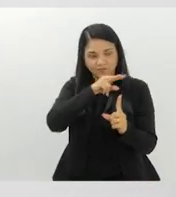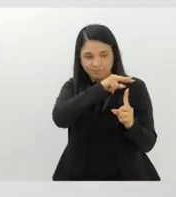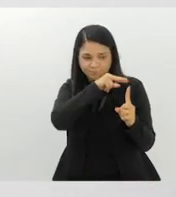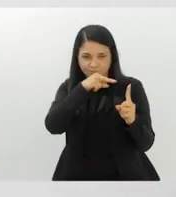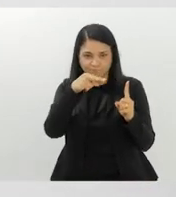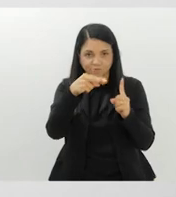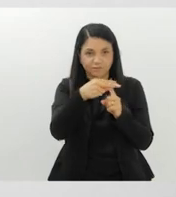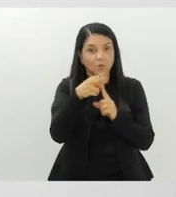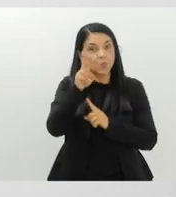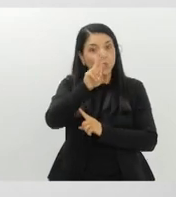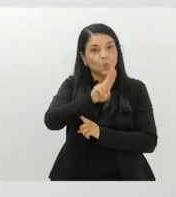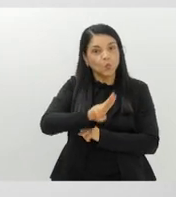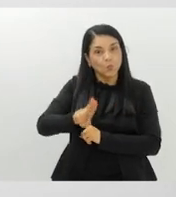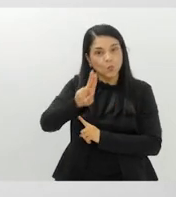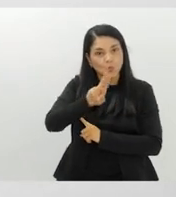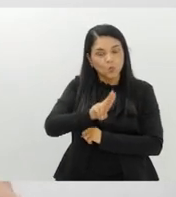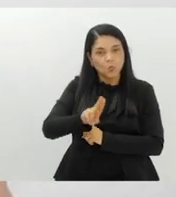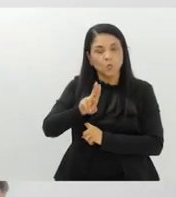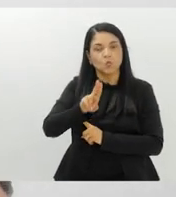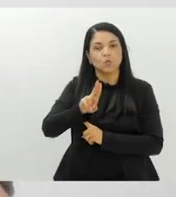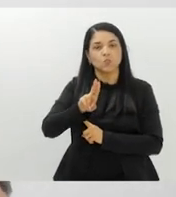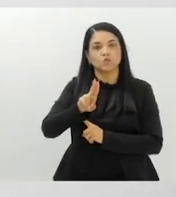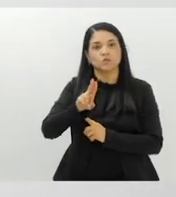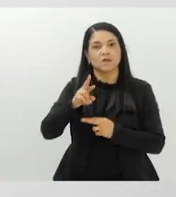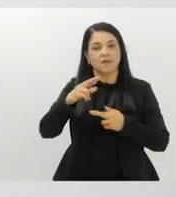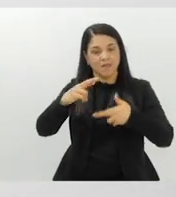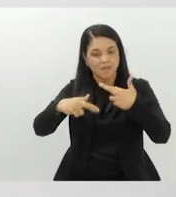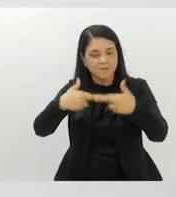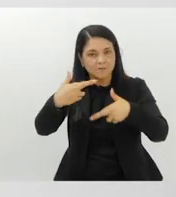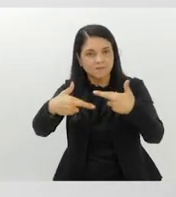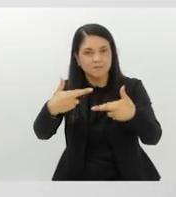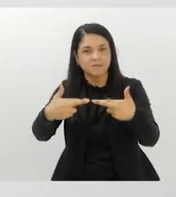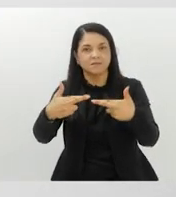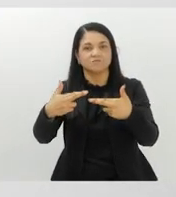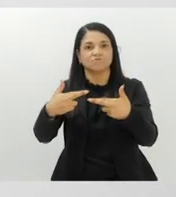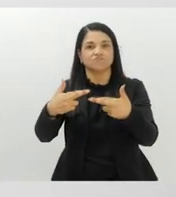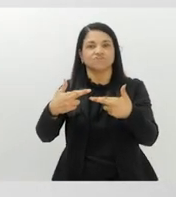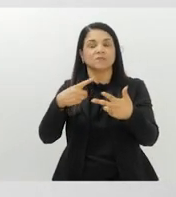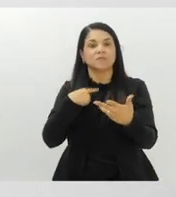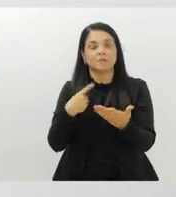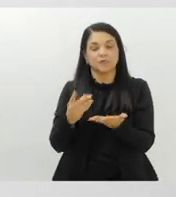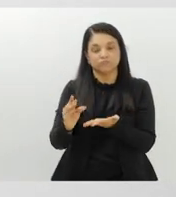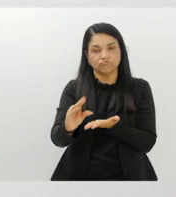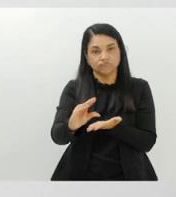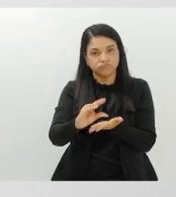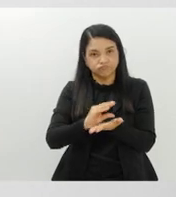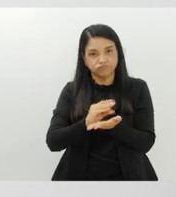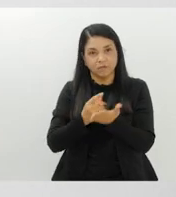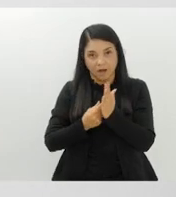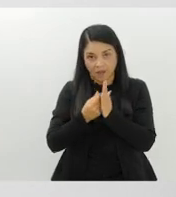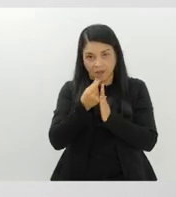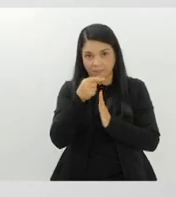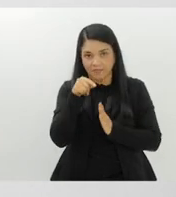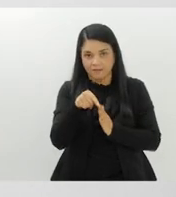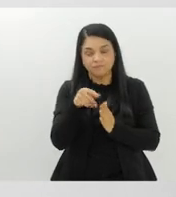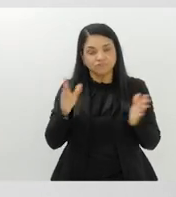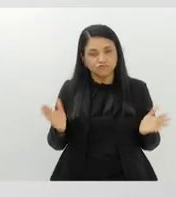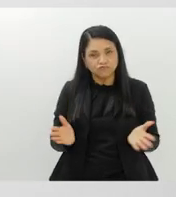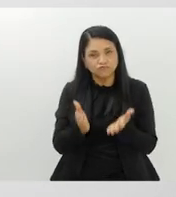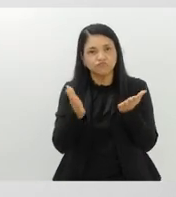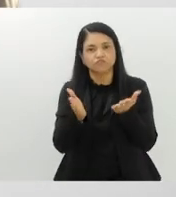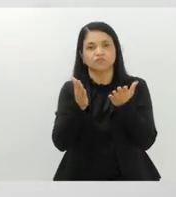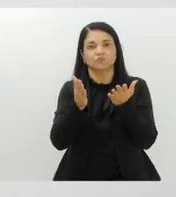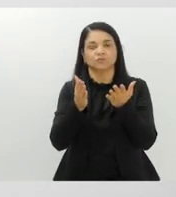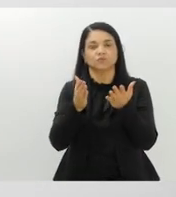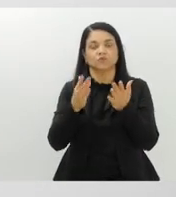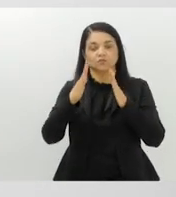da reutilização ou da reciclagem e da geração de renda, a gente consegue estimular, com os